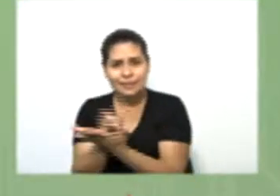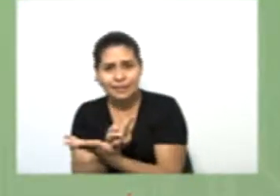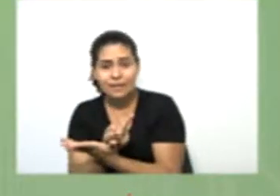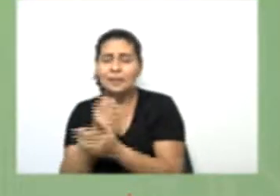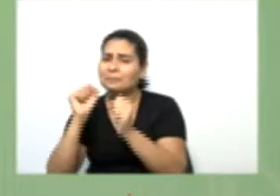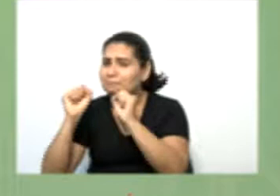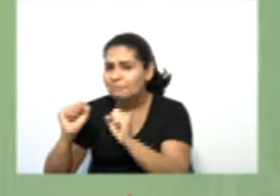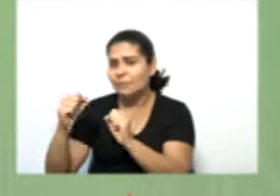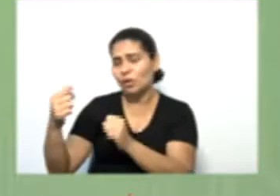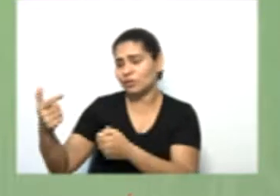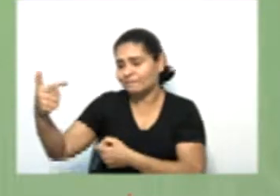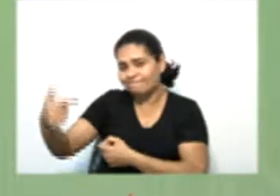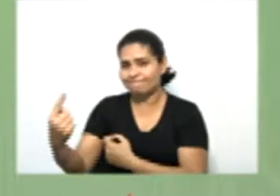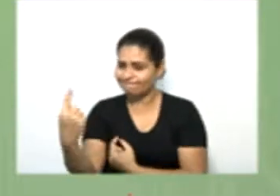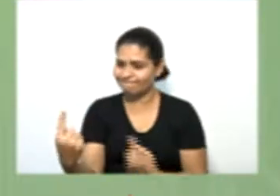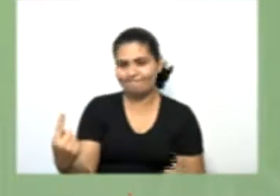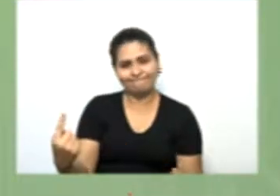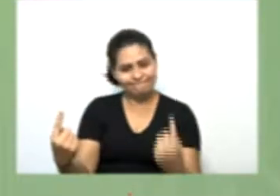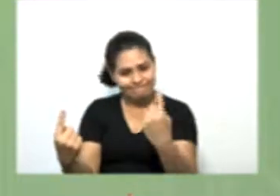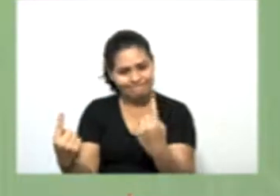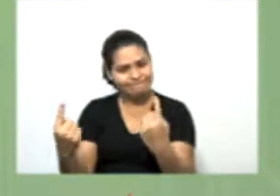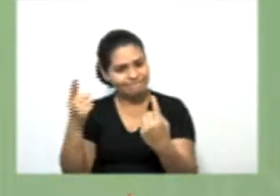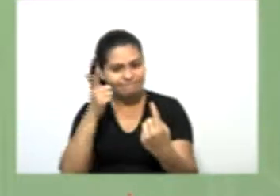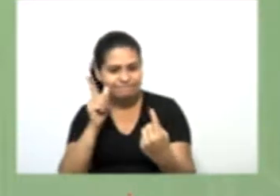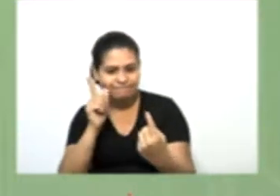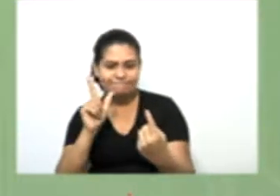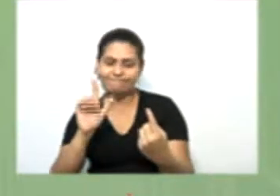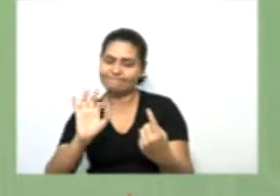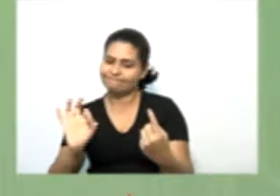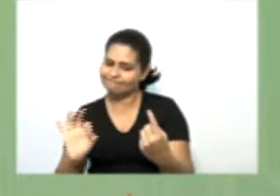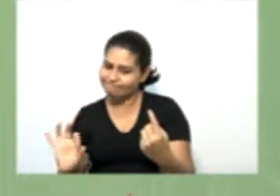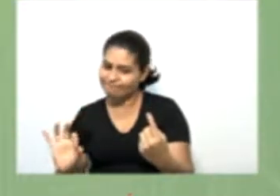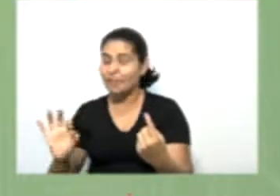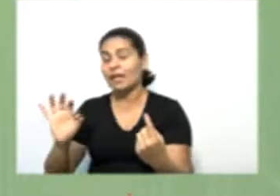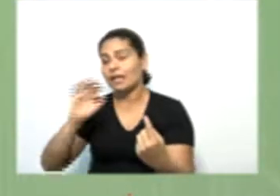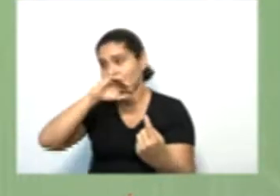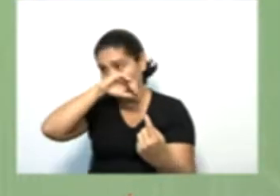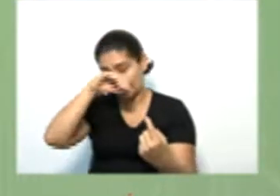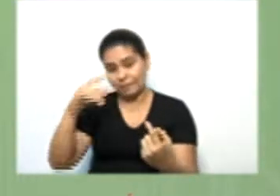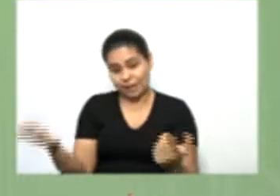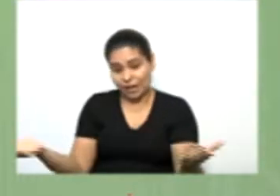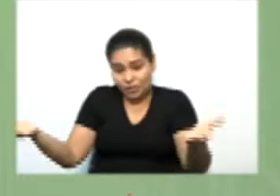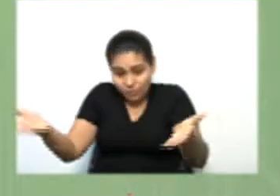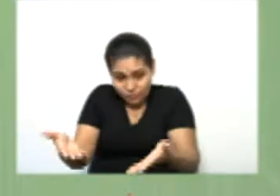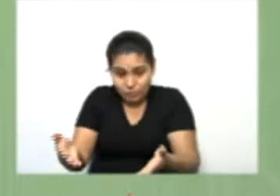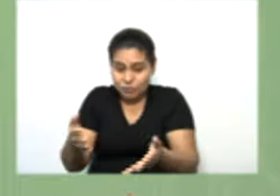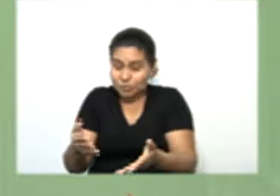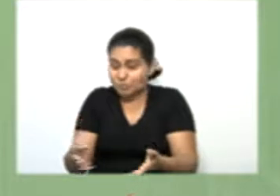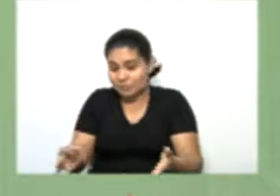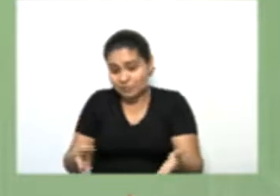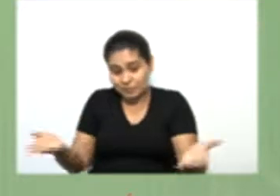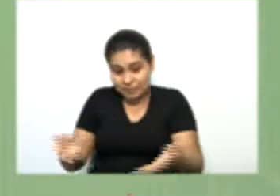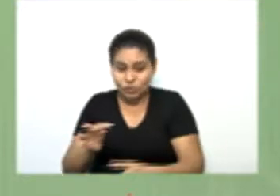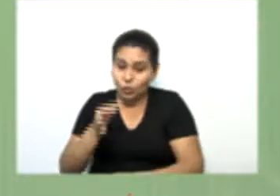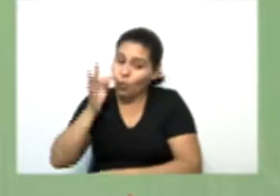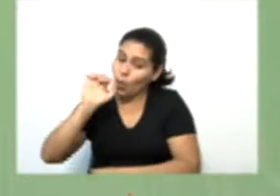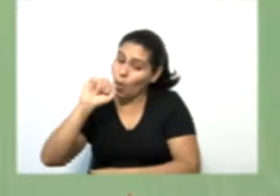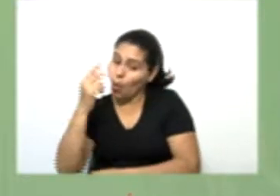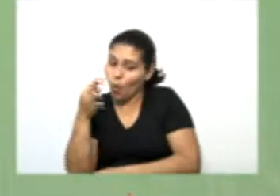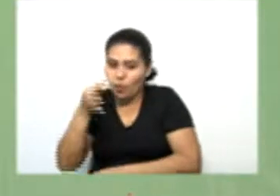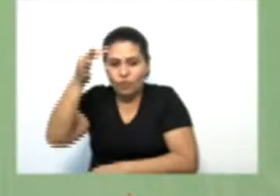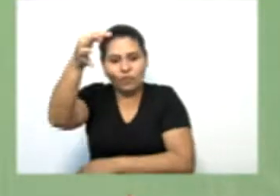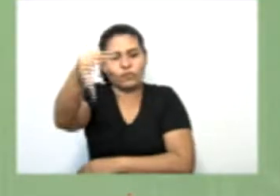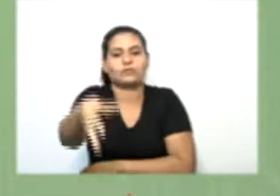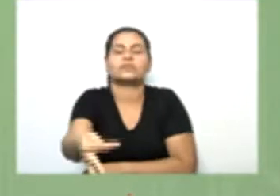errado. As partes, então, é que decidem, não é? Trata-se do presente e do futuro. Estamos